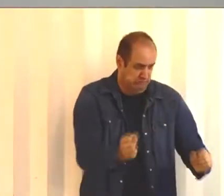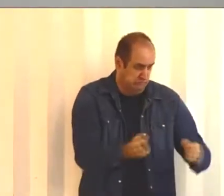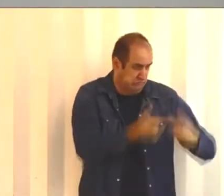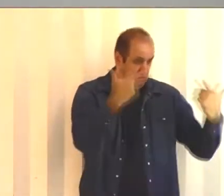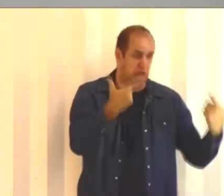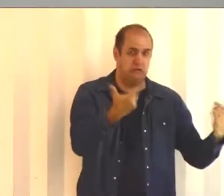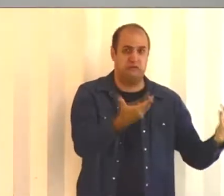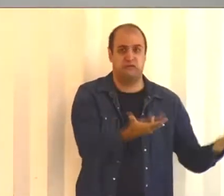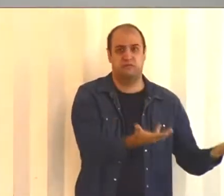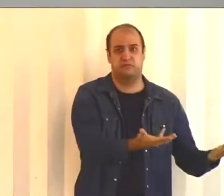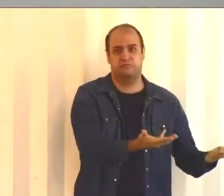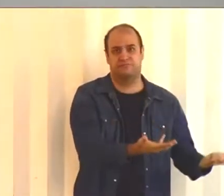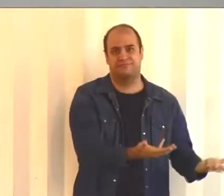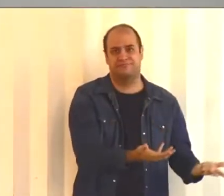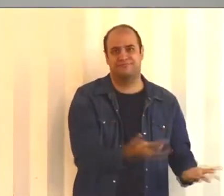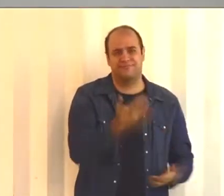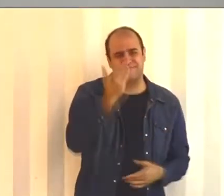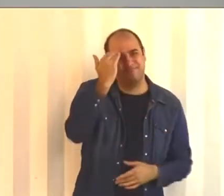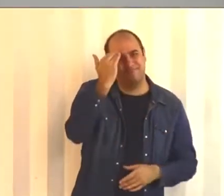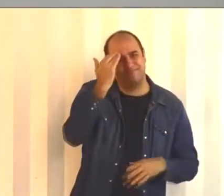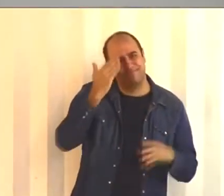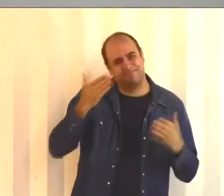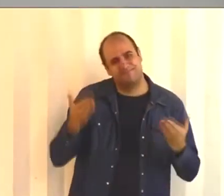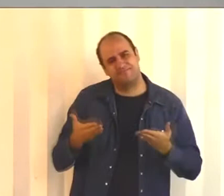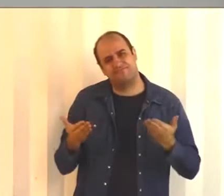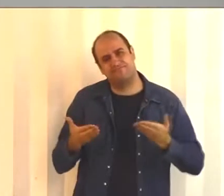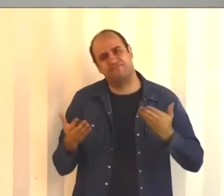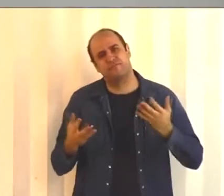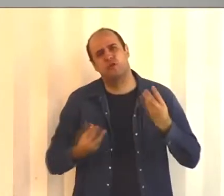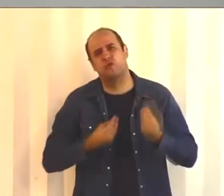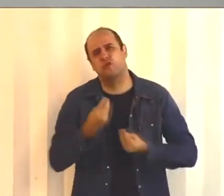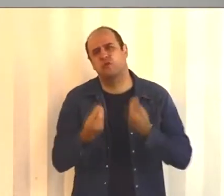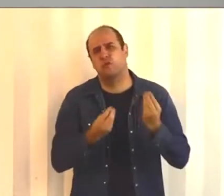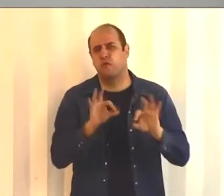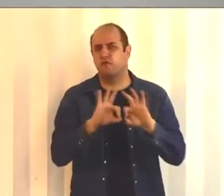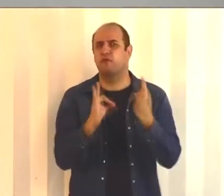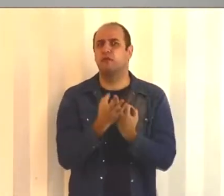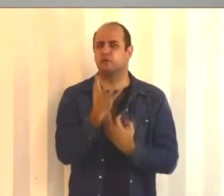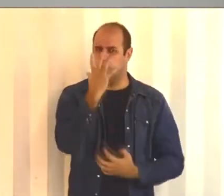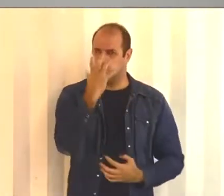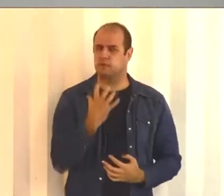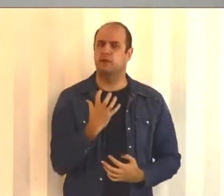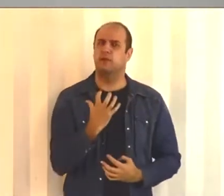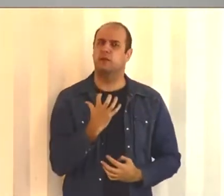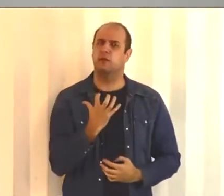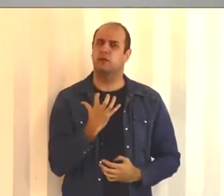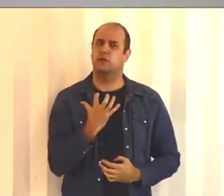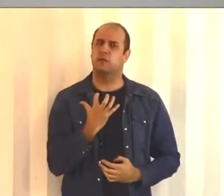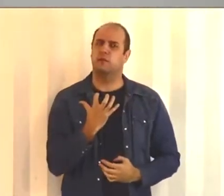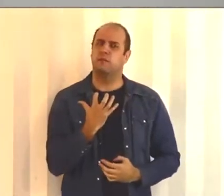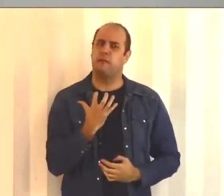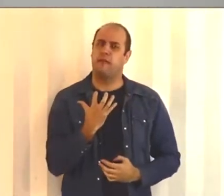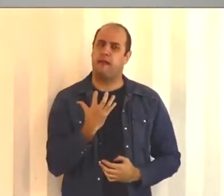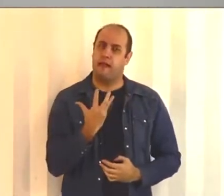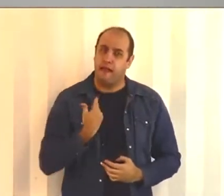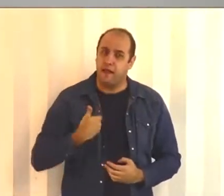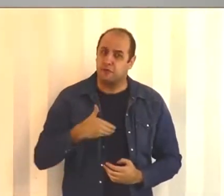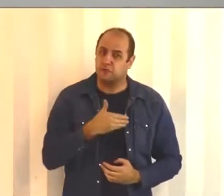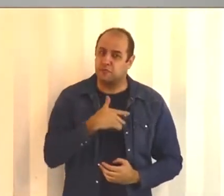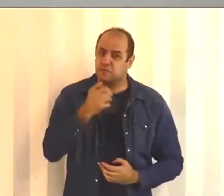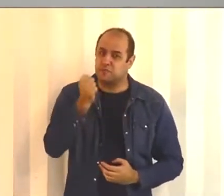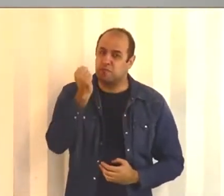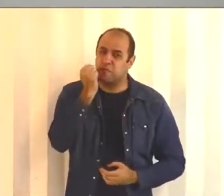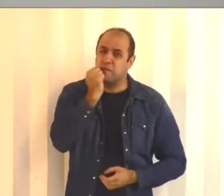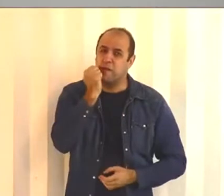sorte? Gostaria muito que nós refletíssemos sobre a seriedade da família, na qual as nossas mães